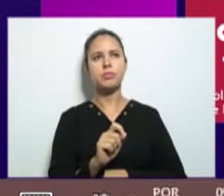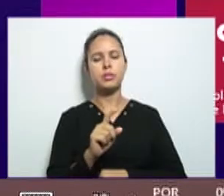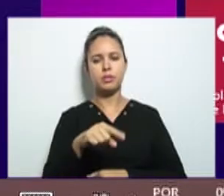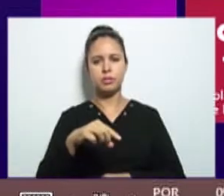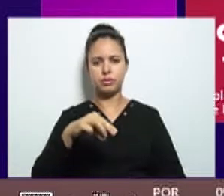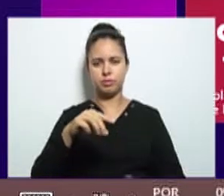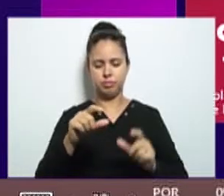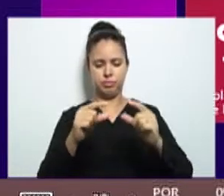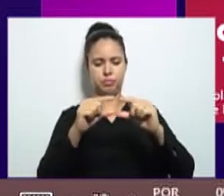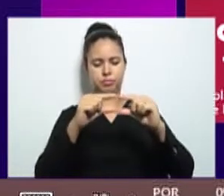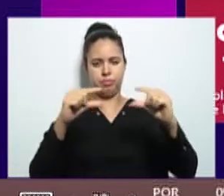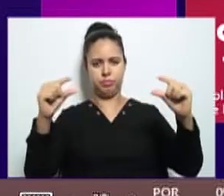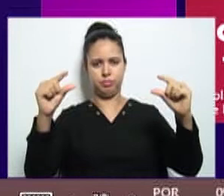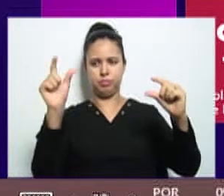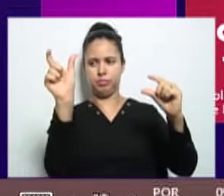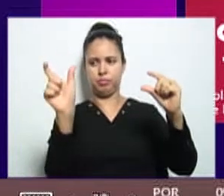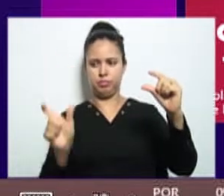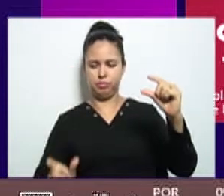menu